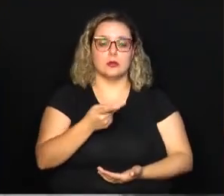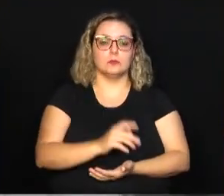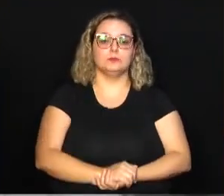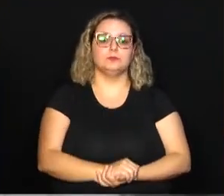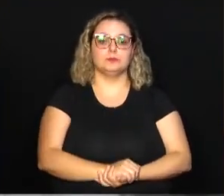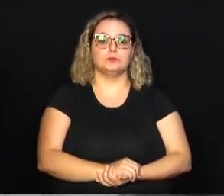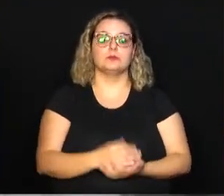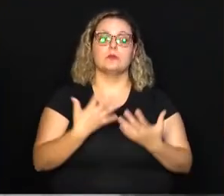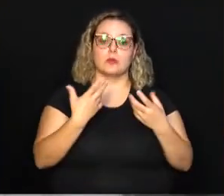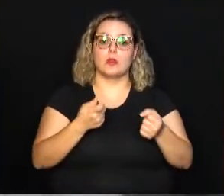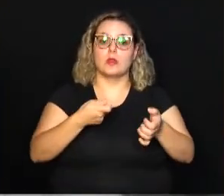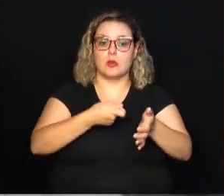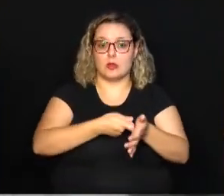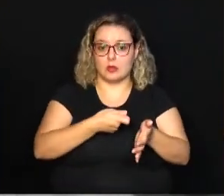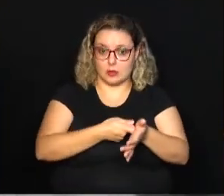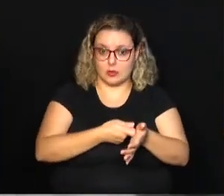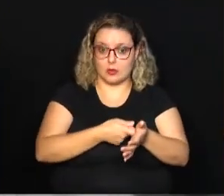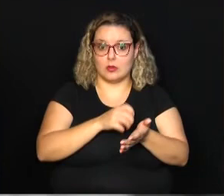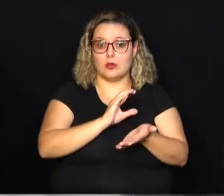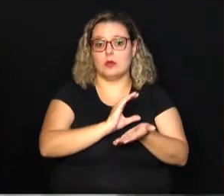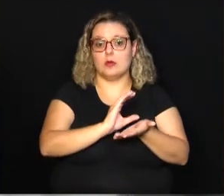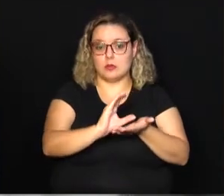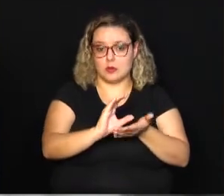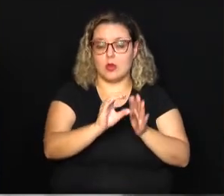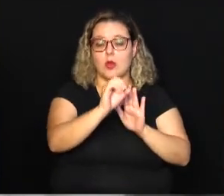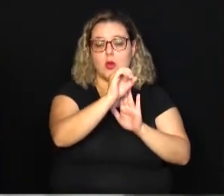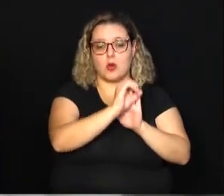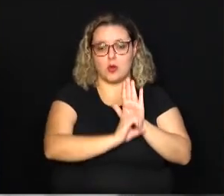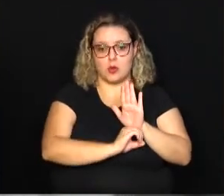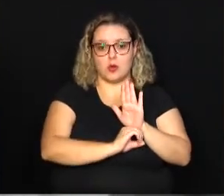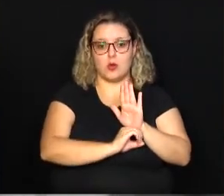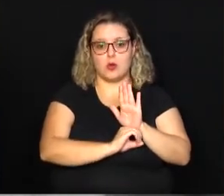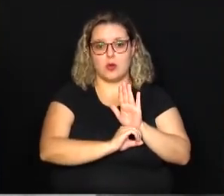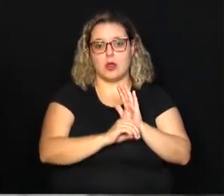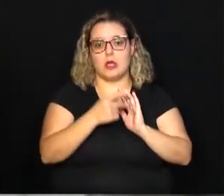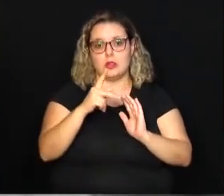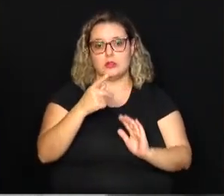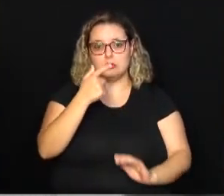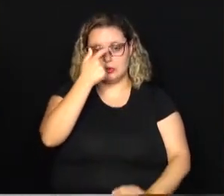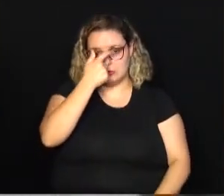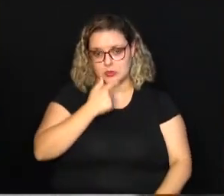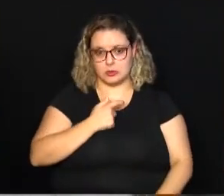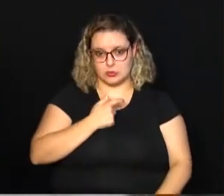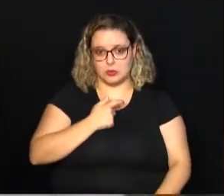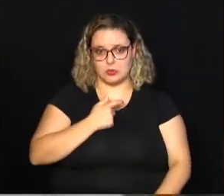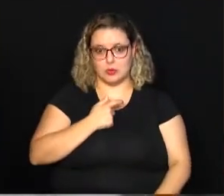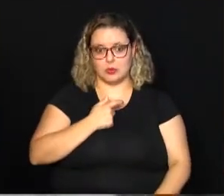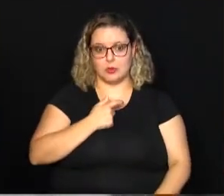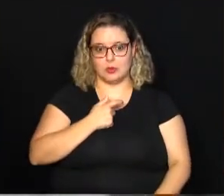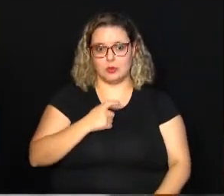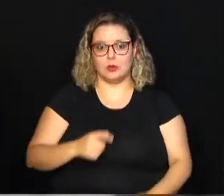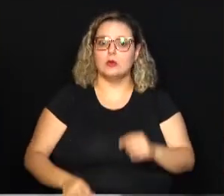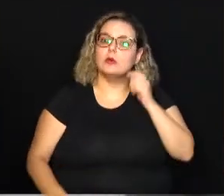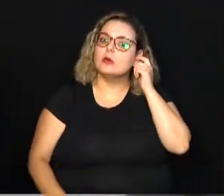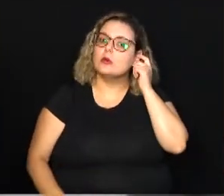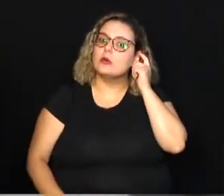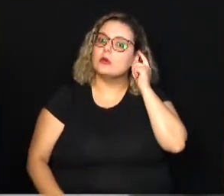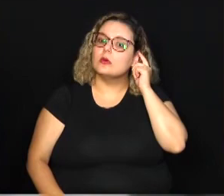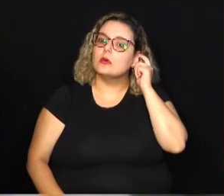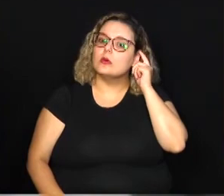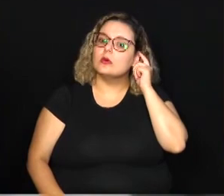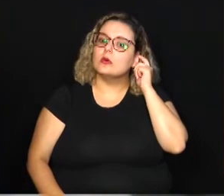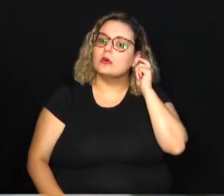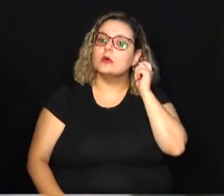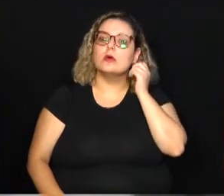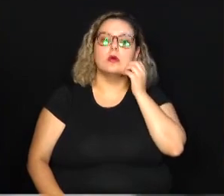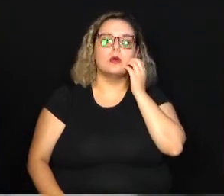nós recebemos essa denúncia e encaminhamos por ofício aí a sua pessoa, como presidente da rede Mário Gatti. Não, eu queria comentar alguma coisa